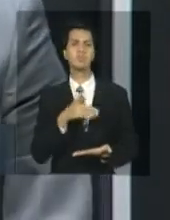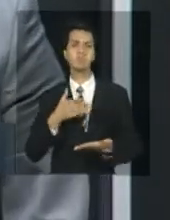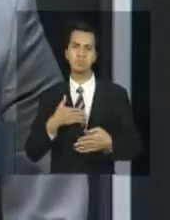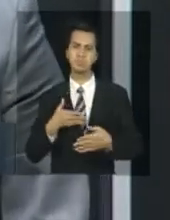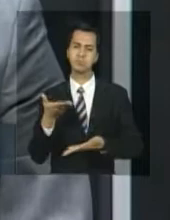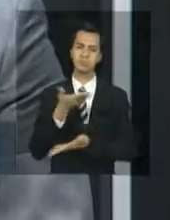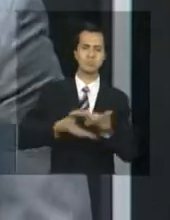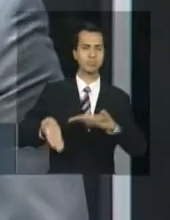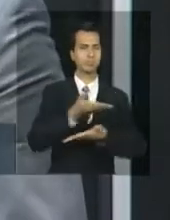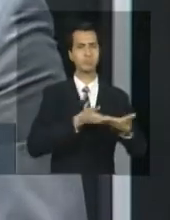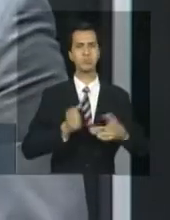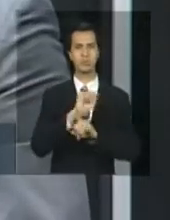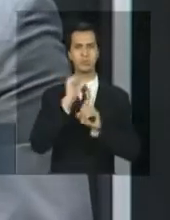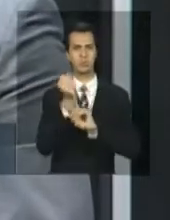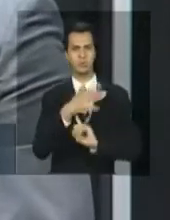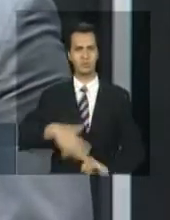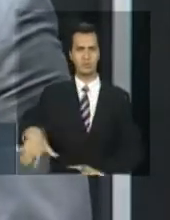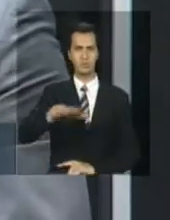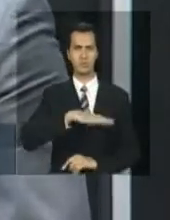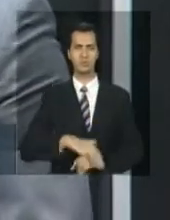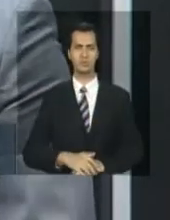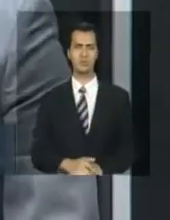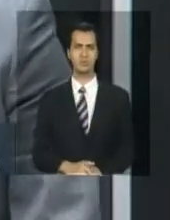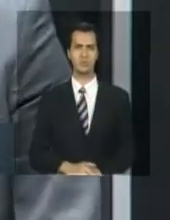seu convívio social.